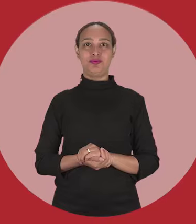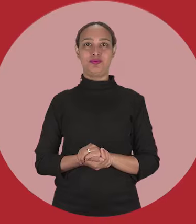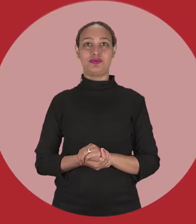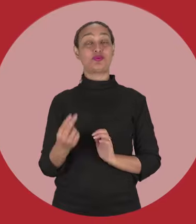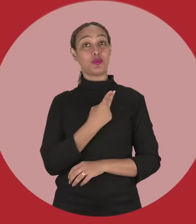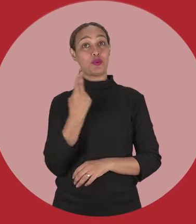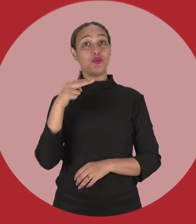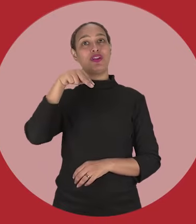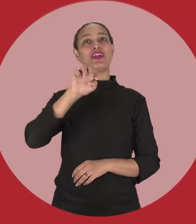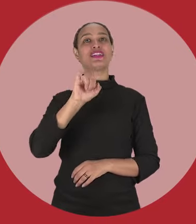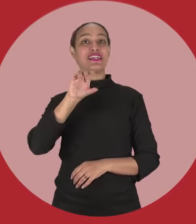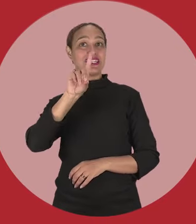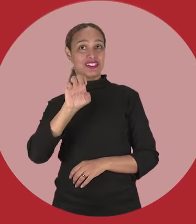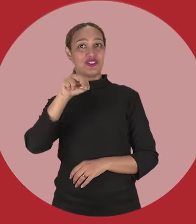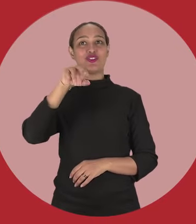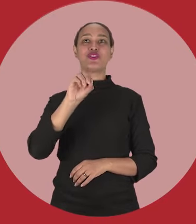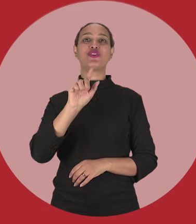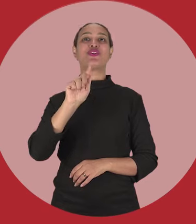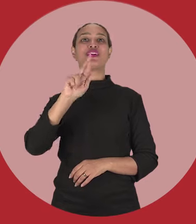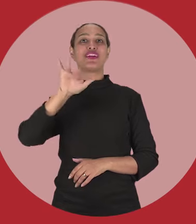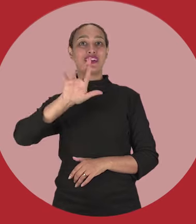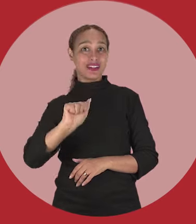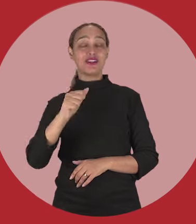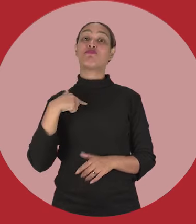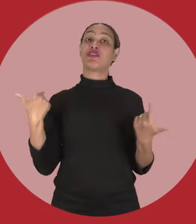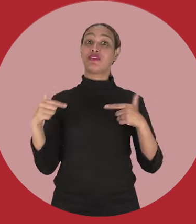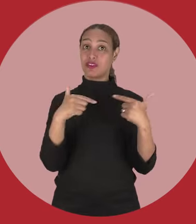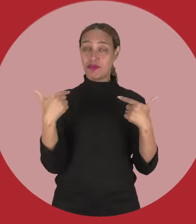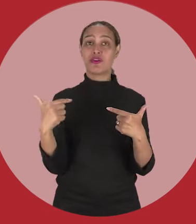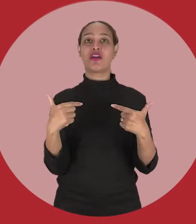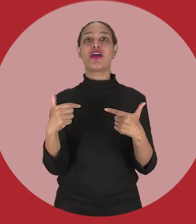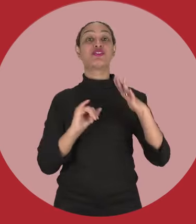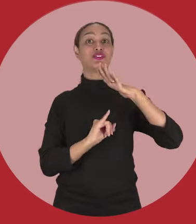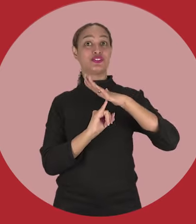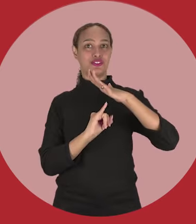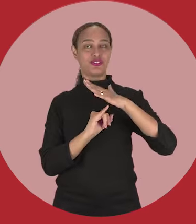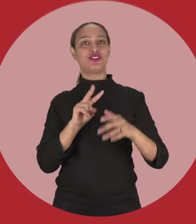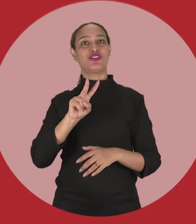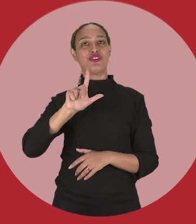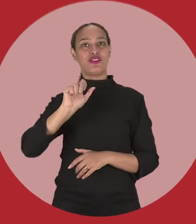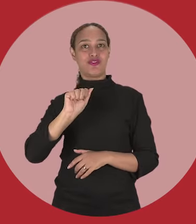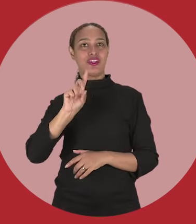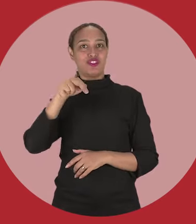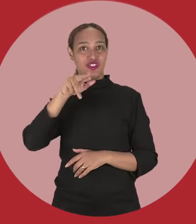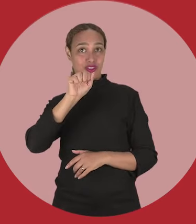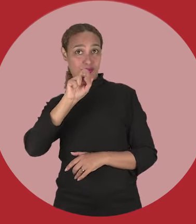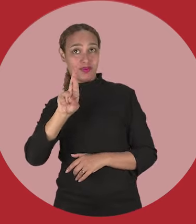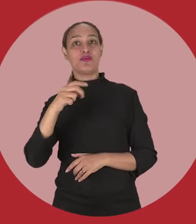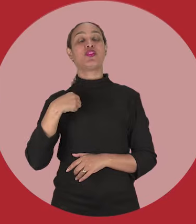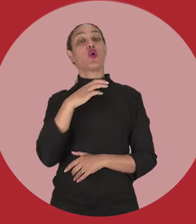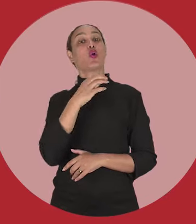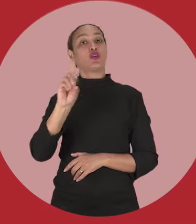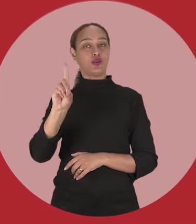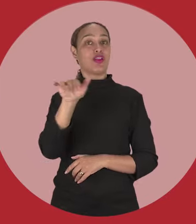Meu nome é Neide Nogueira, eu trabalho atualmente no Instituto Vladimir Herzog, coordenando